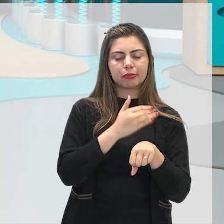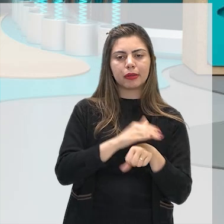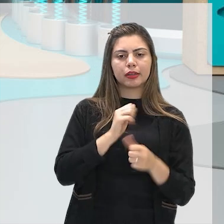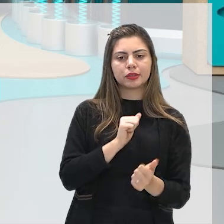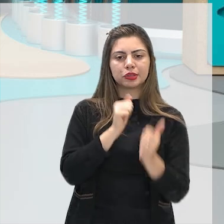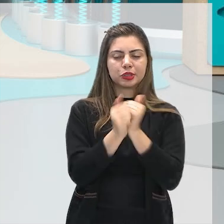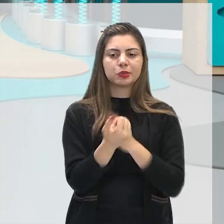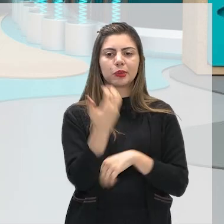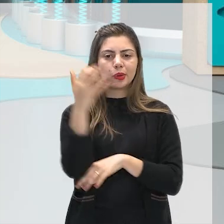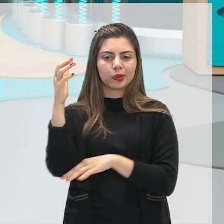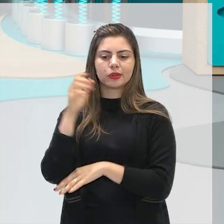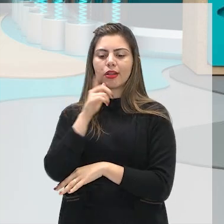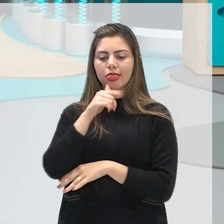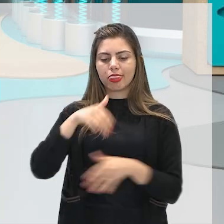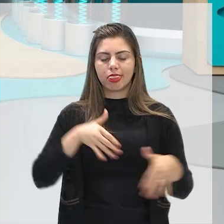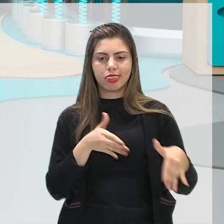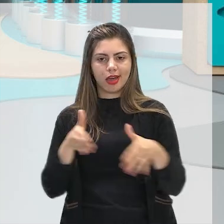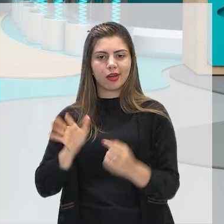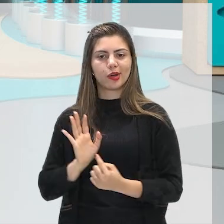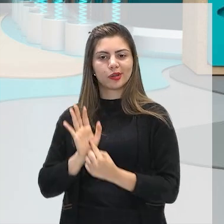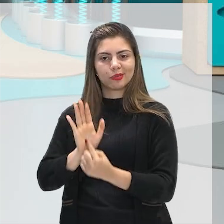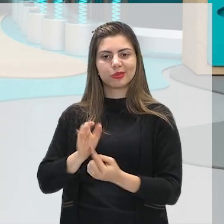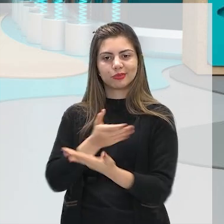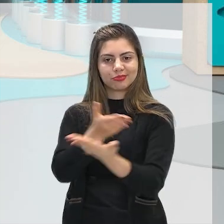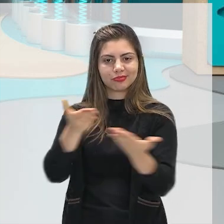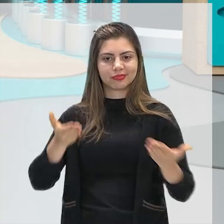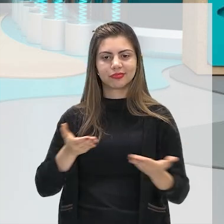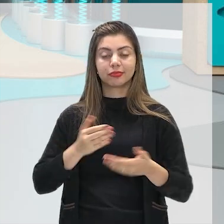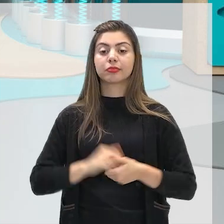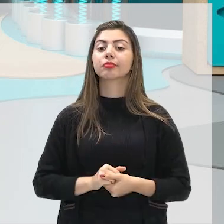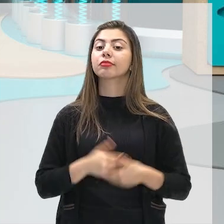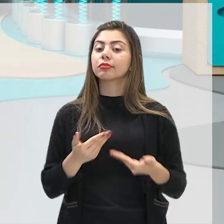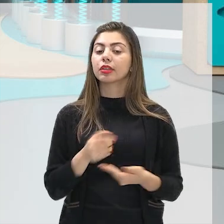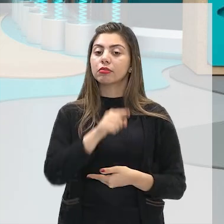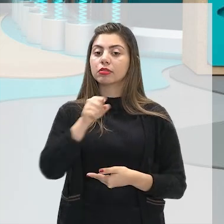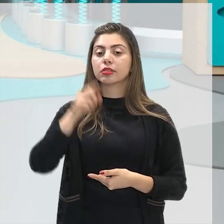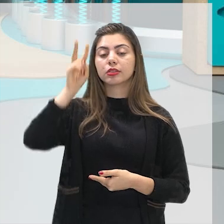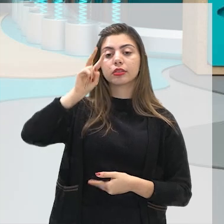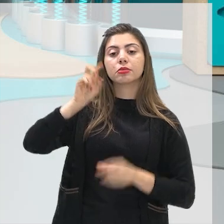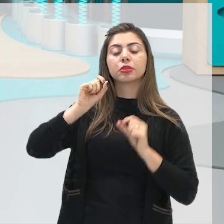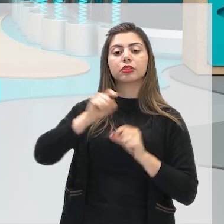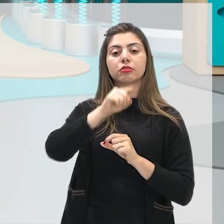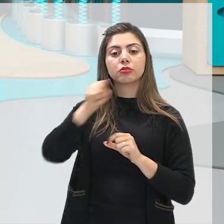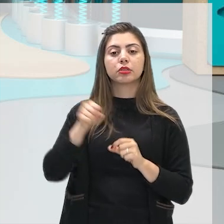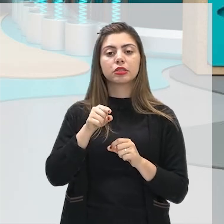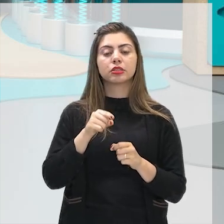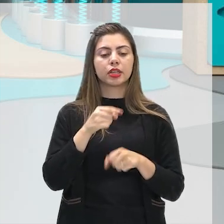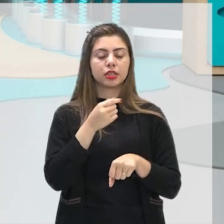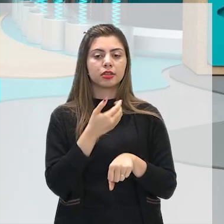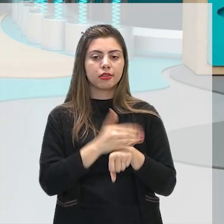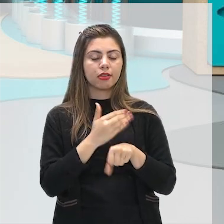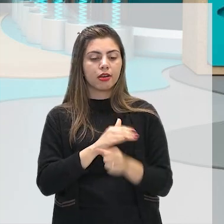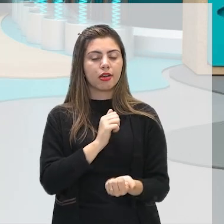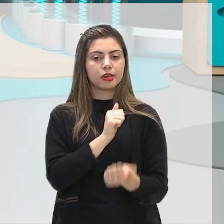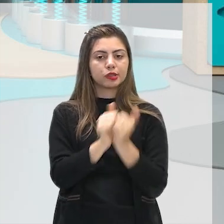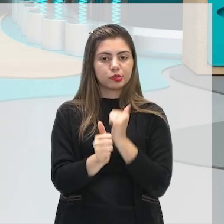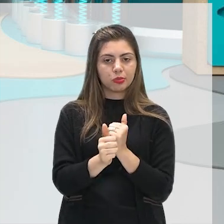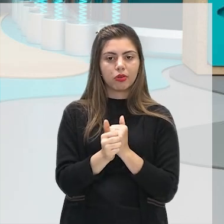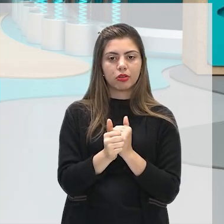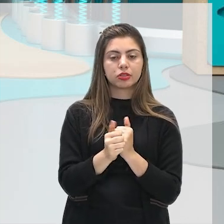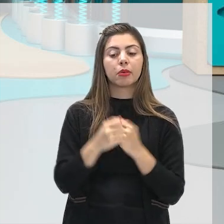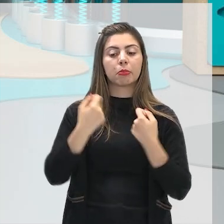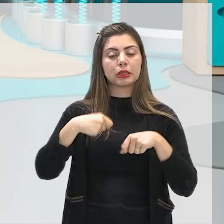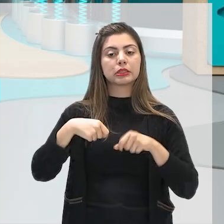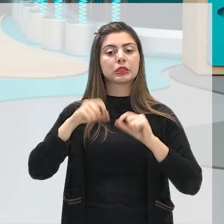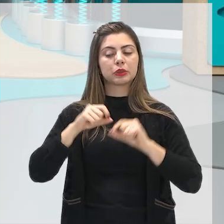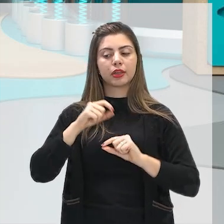aventura no meio aquático que eu apresentei para vocês. Lembrem-se que para praticar qualquer um deles é necessário